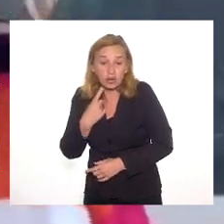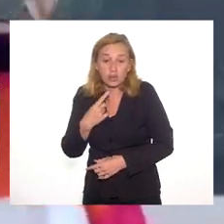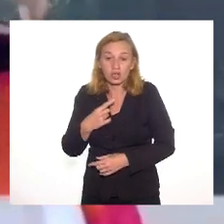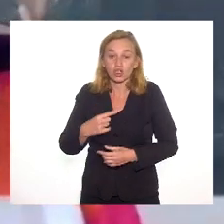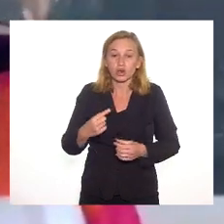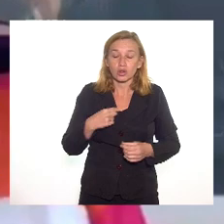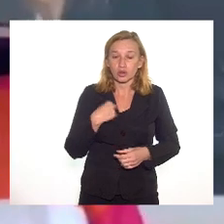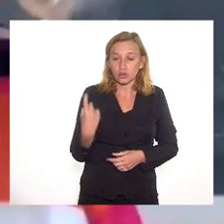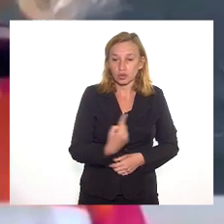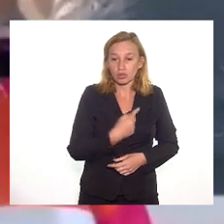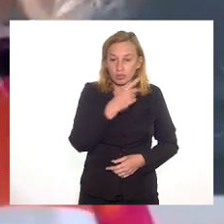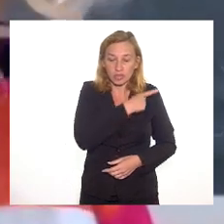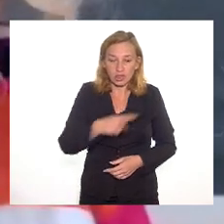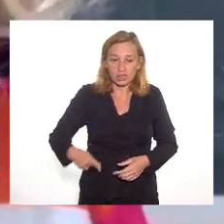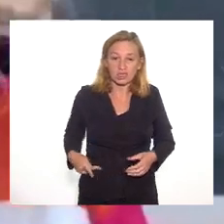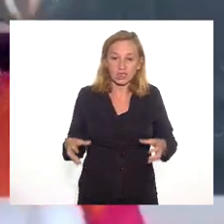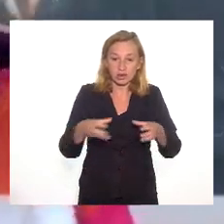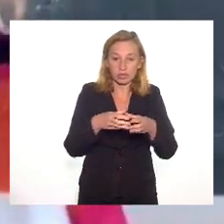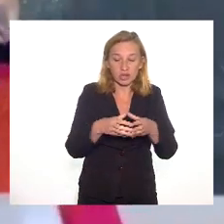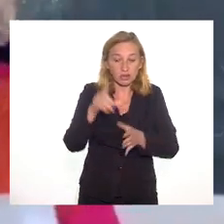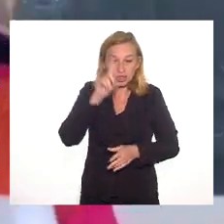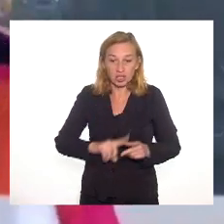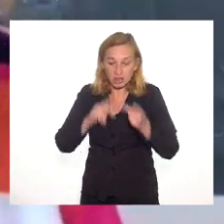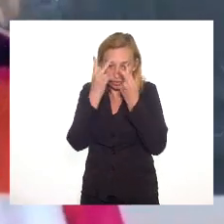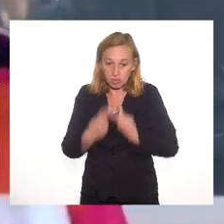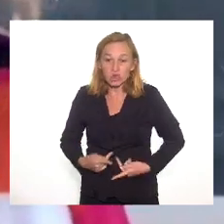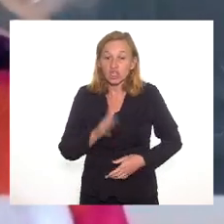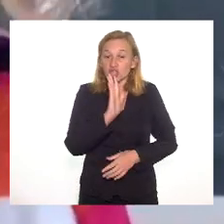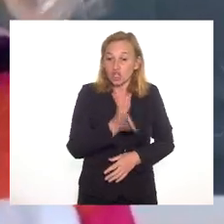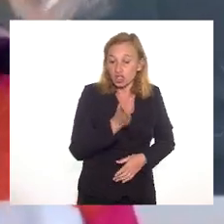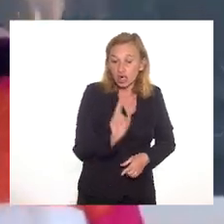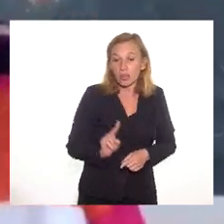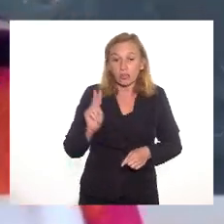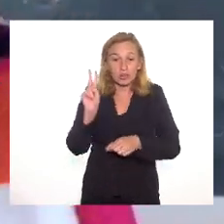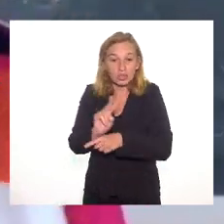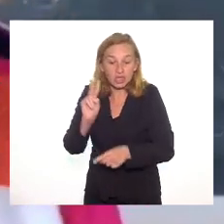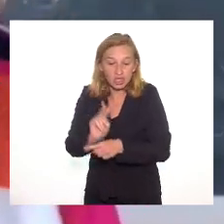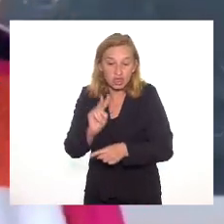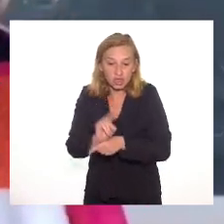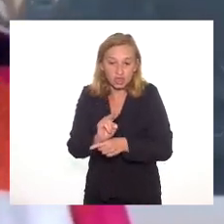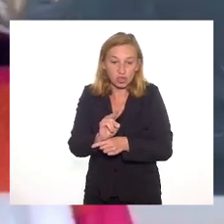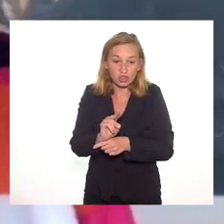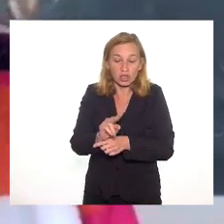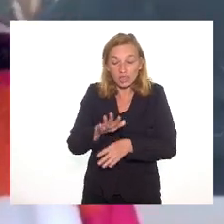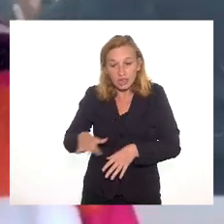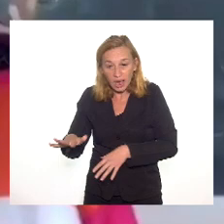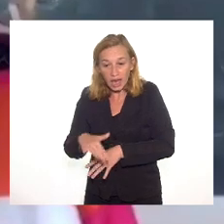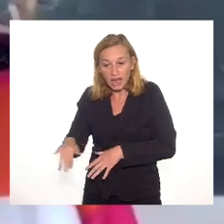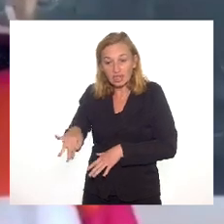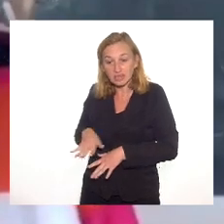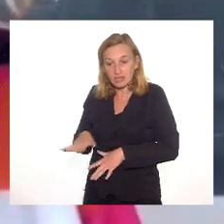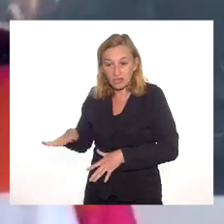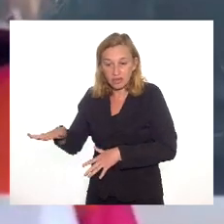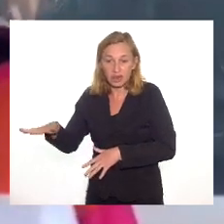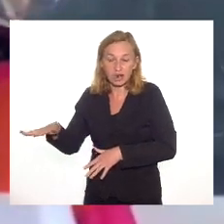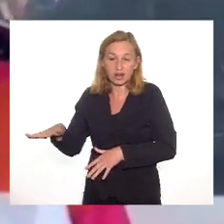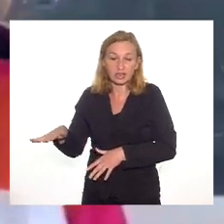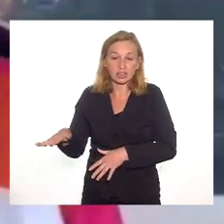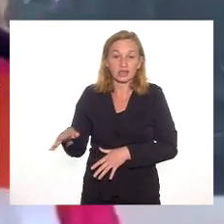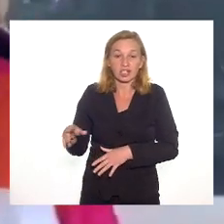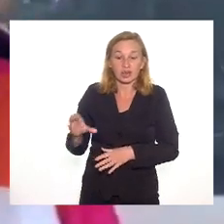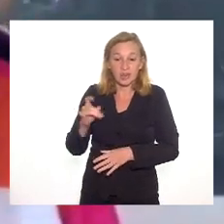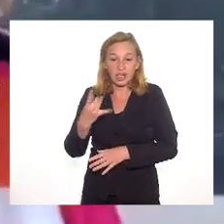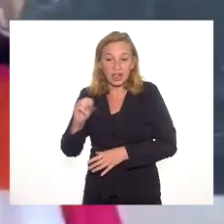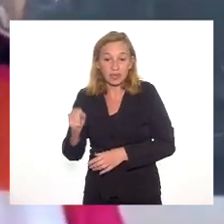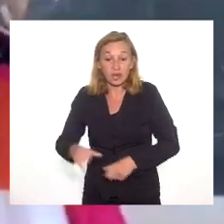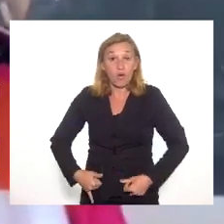da Comissão de Direitos Humanos e, antes disso, já atuava na defesa intransigente dos territórios de favela e periferia. Fiz a minha campanha